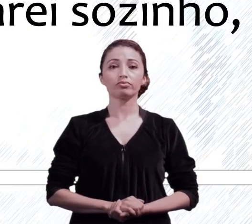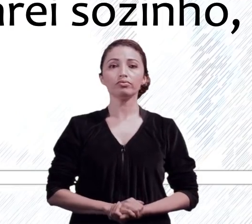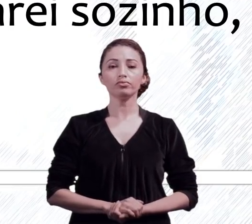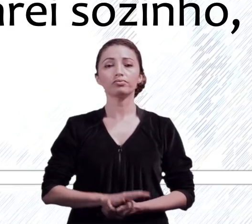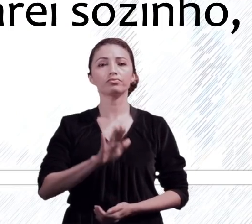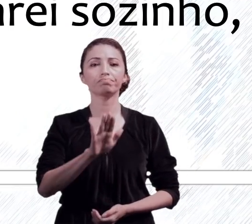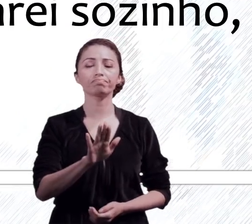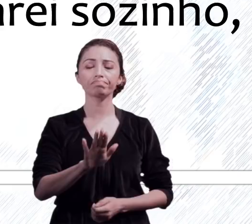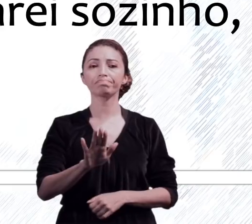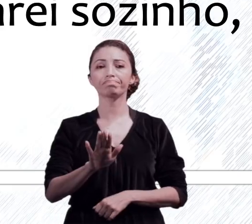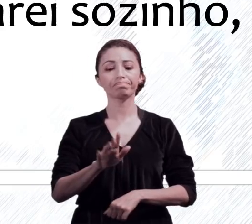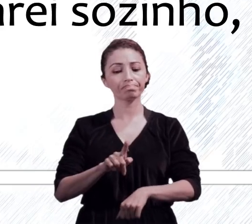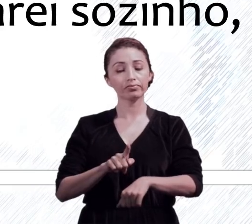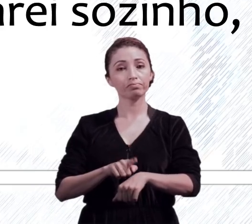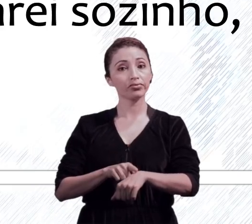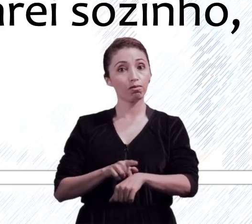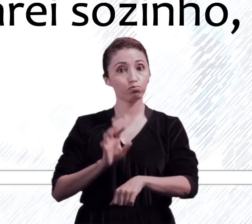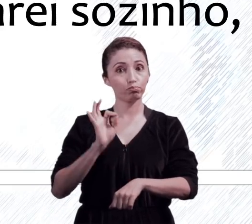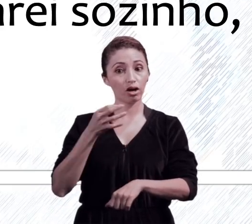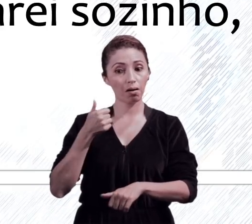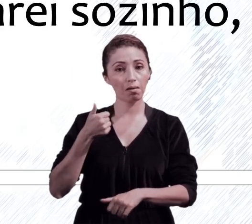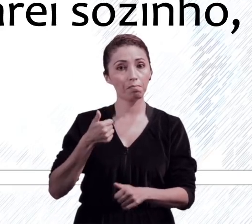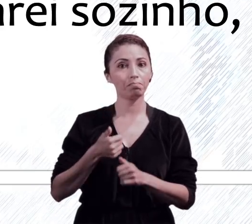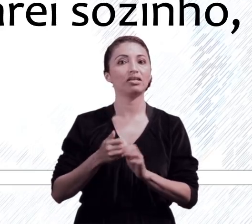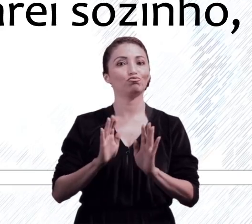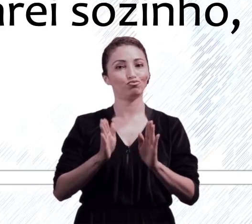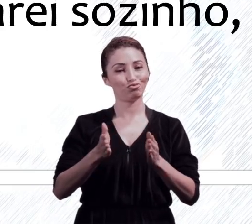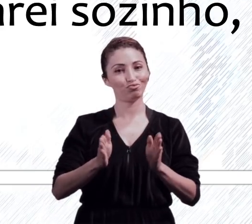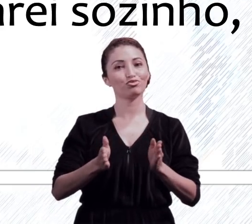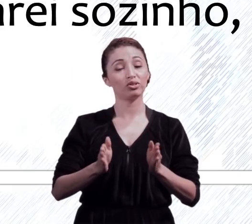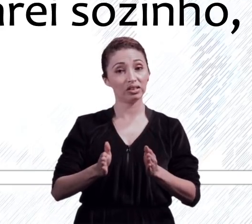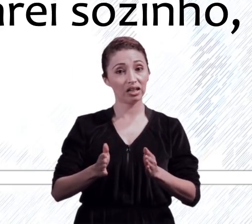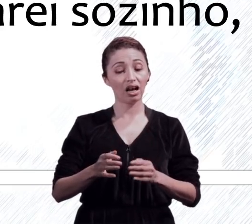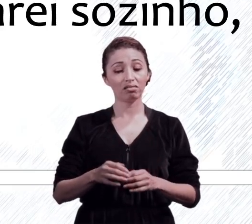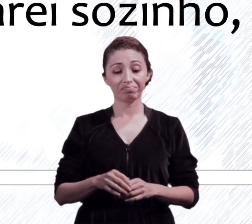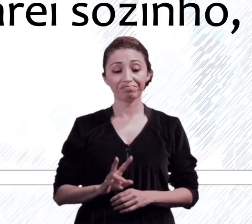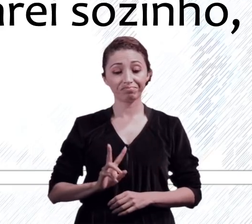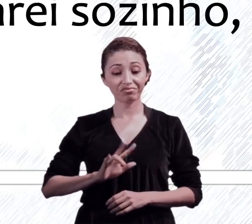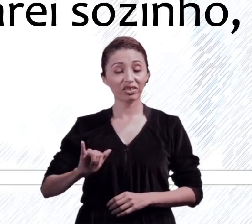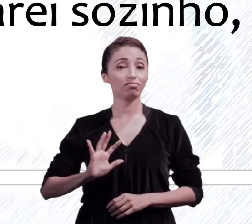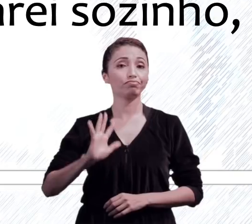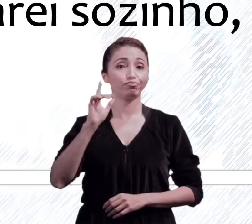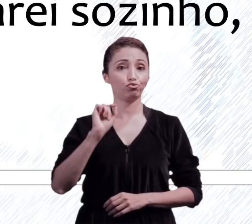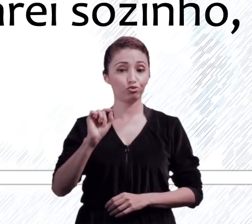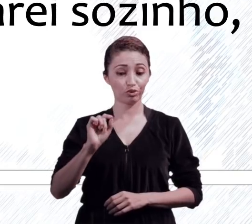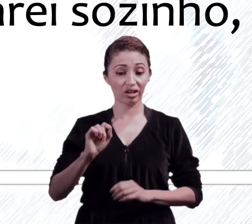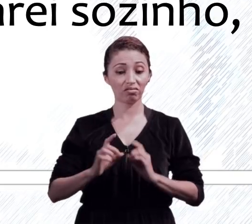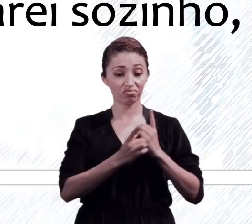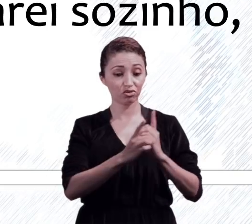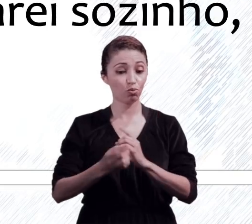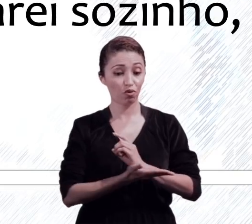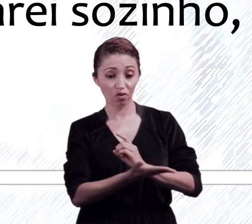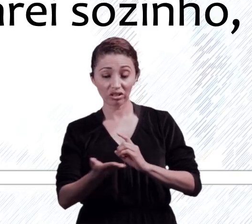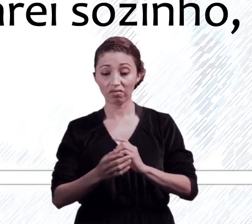se aproxima o tempo, e de fato já chegou, em que vocês serão espalhados,